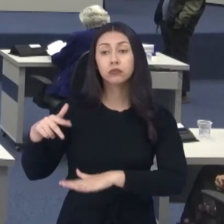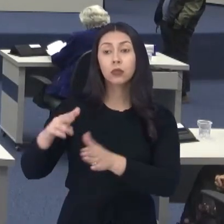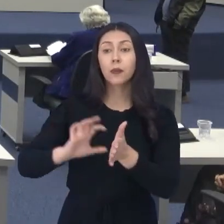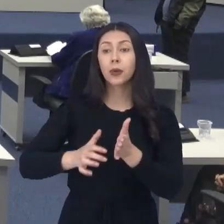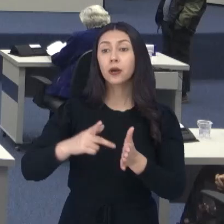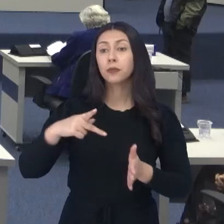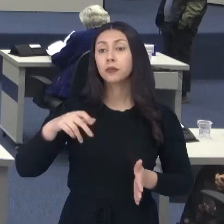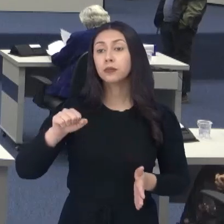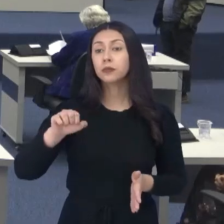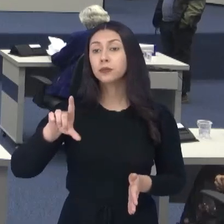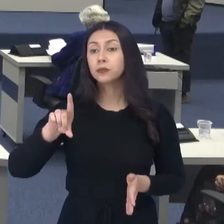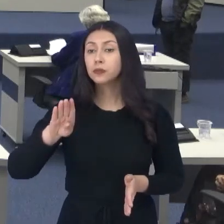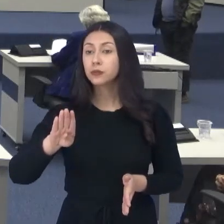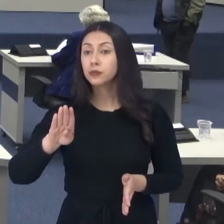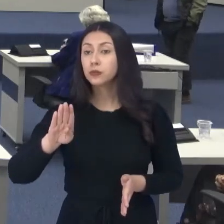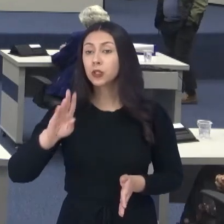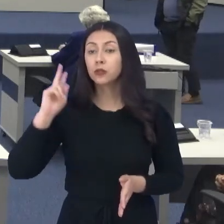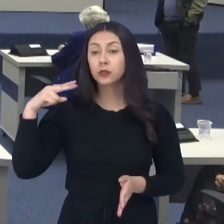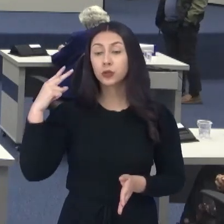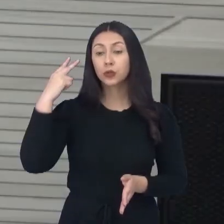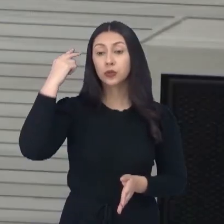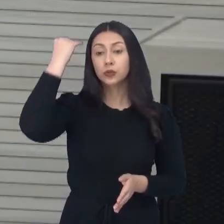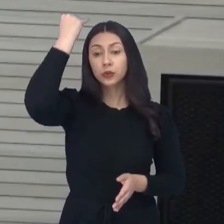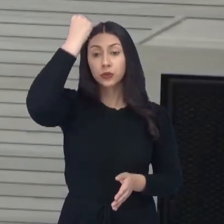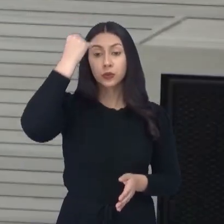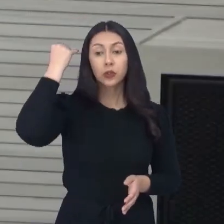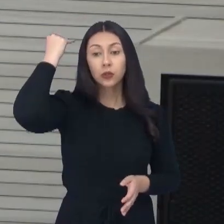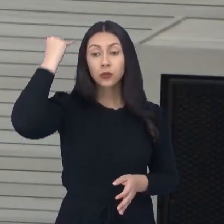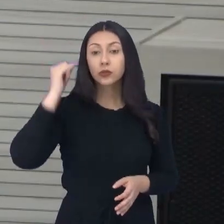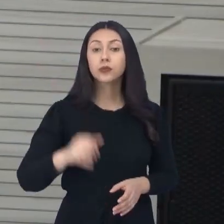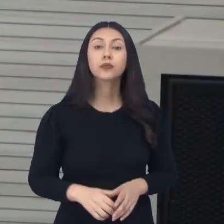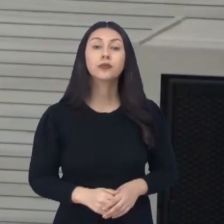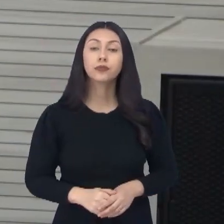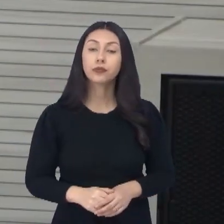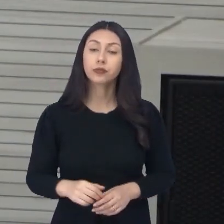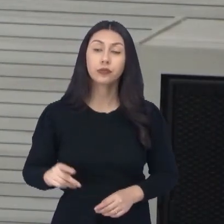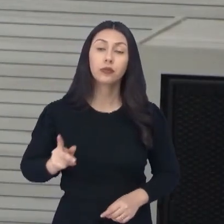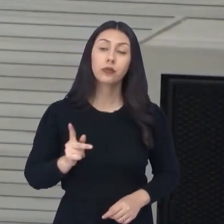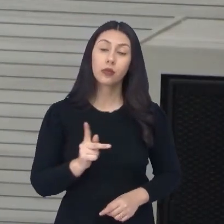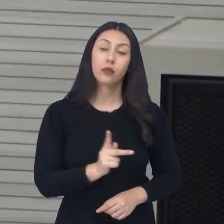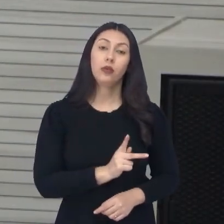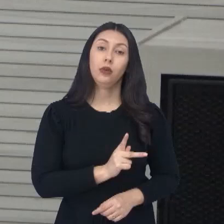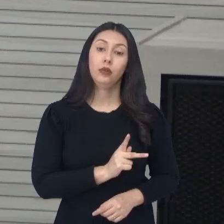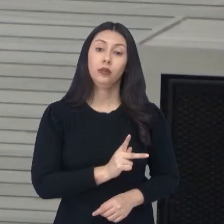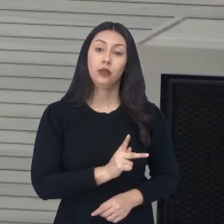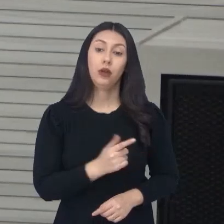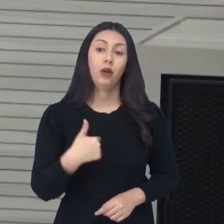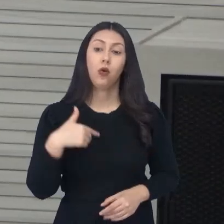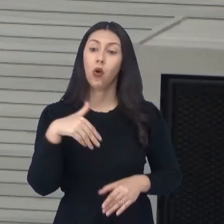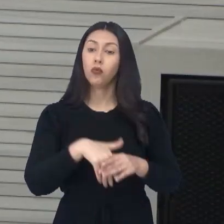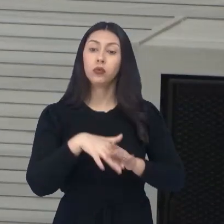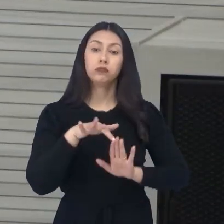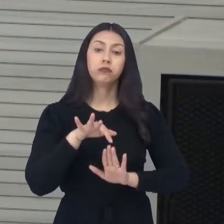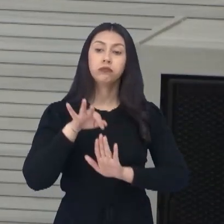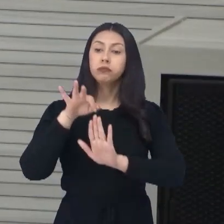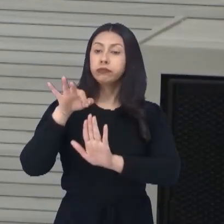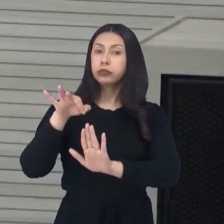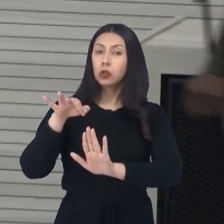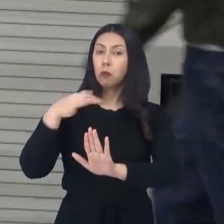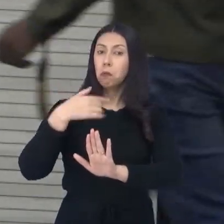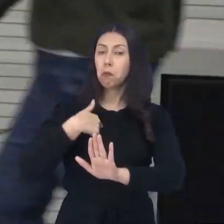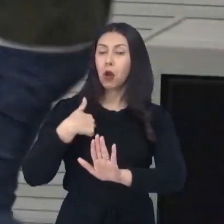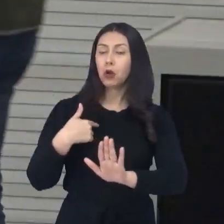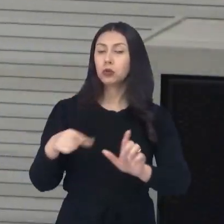PSDB, o vereador Dr. José Cláudio. Presidente, eu não vou encaminhar o voto meu e do Petite,